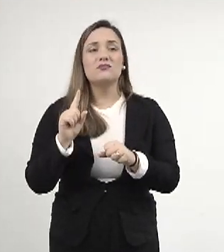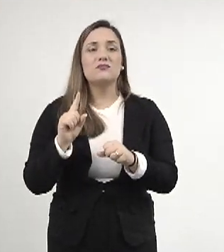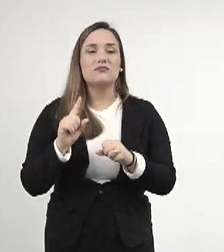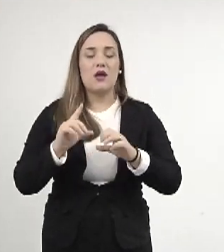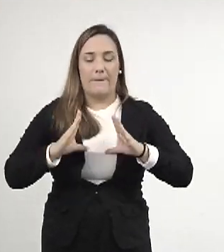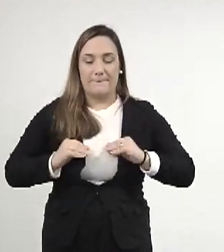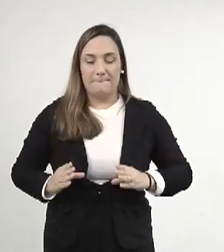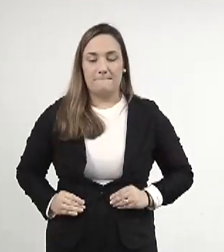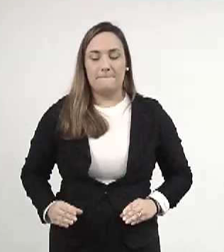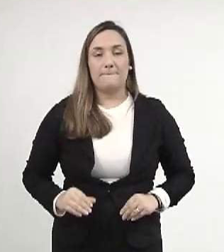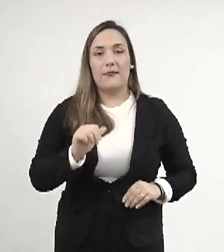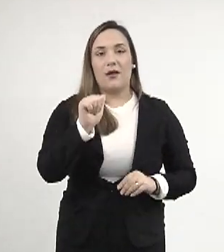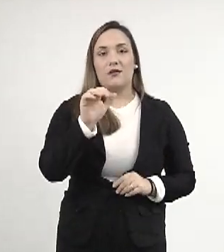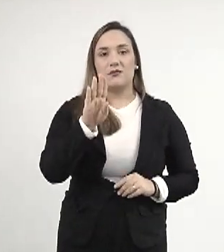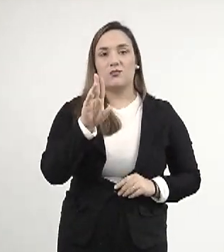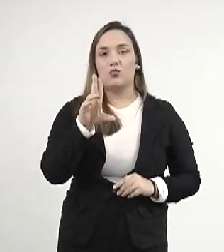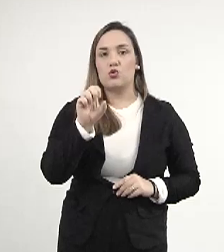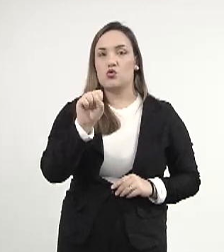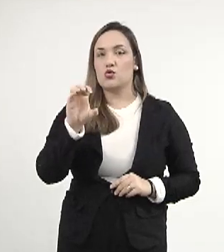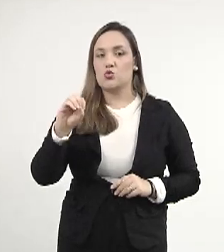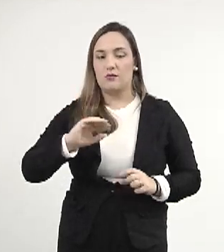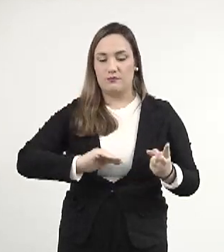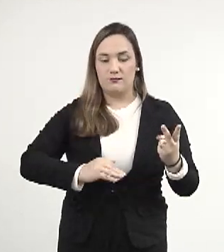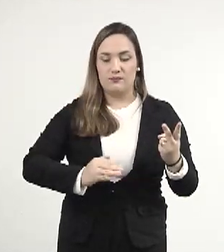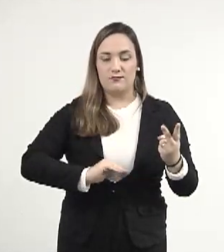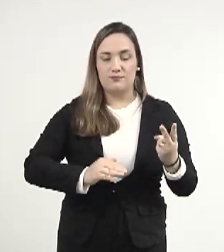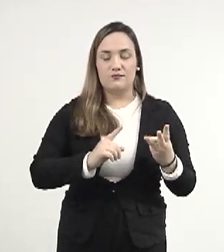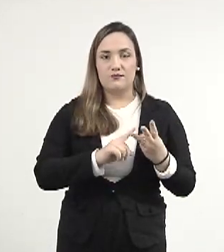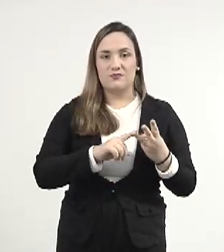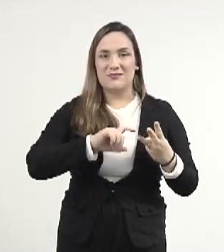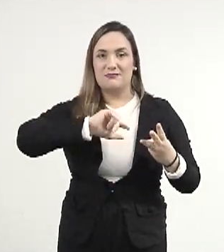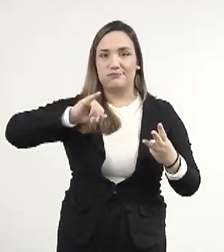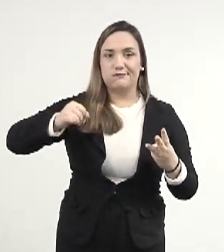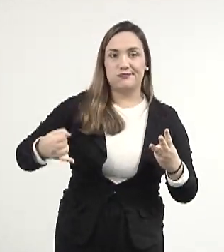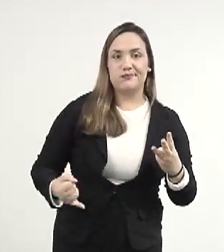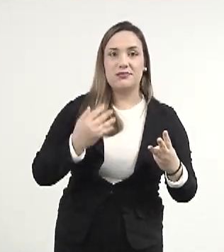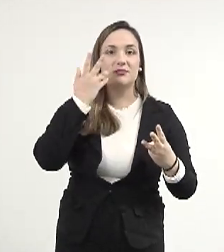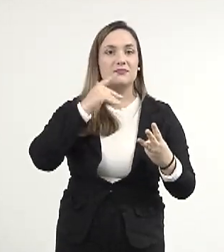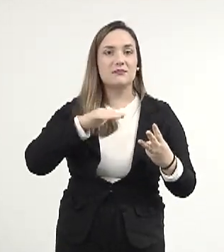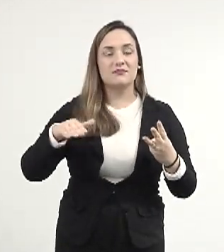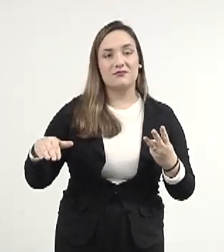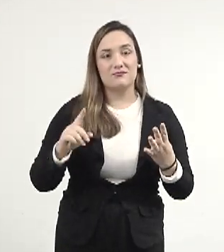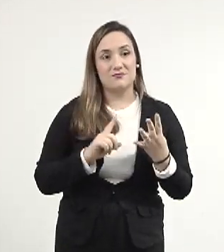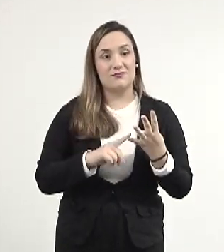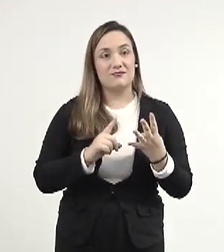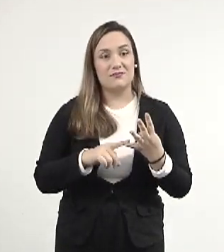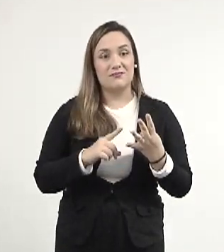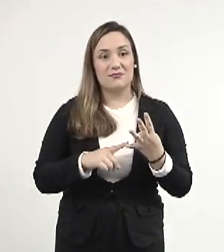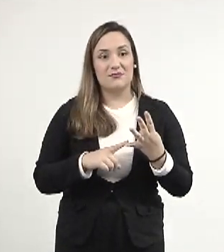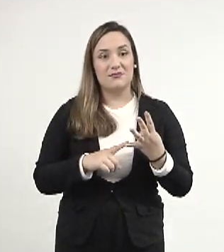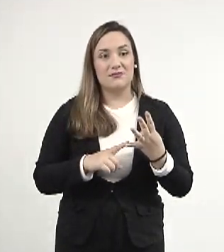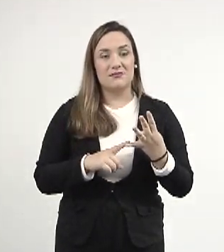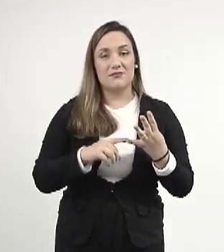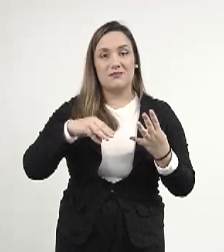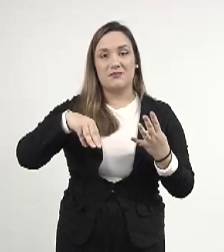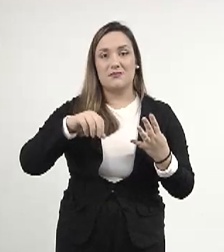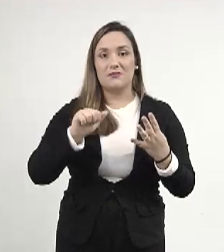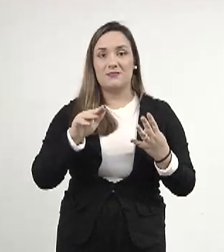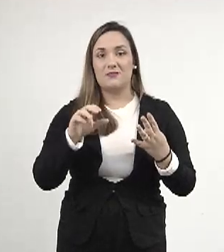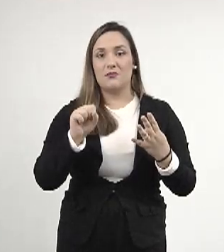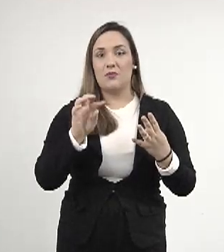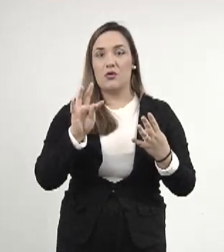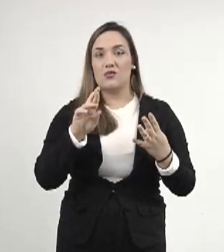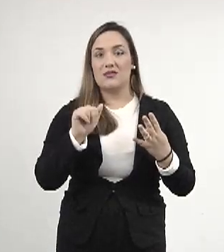abuso, pedofilia, exploração sexual e muito menos maus tratos. Ou